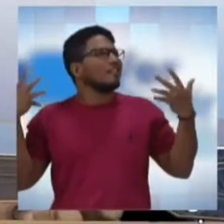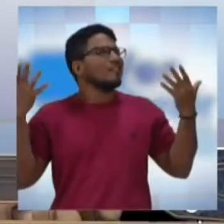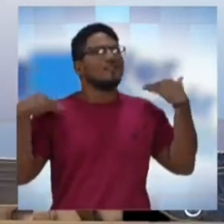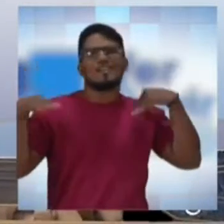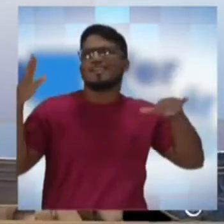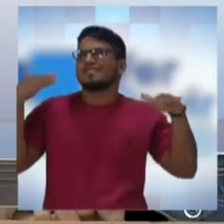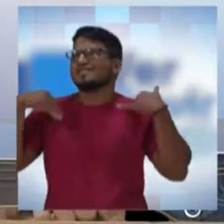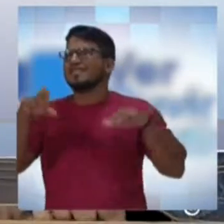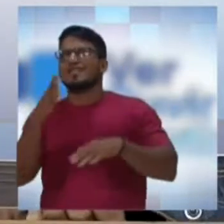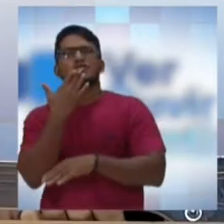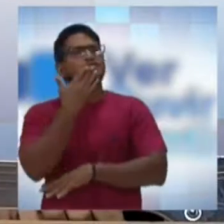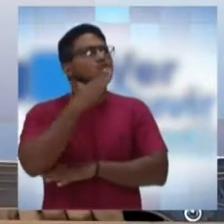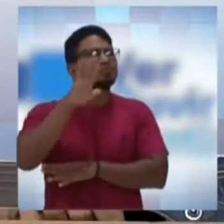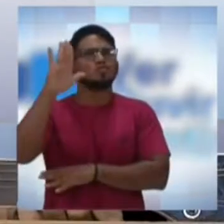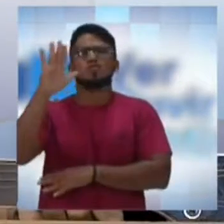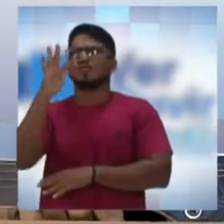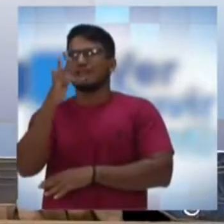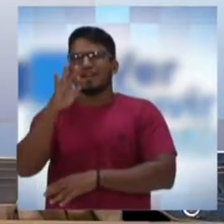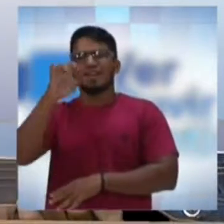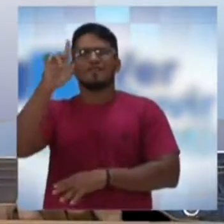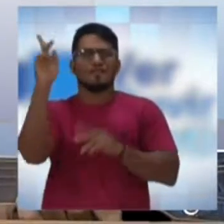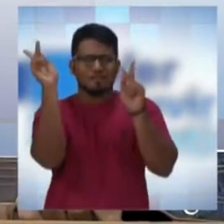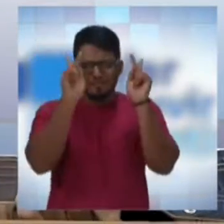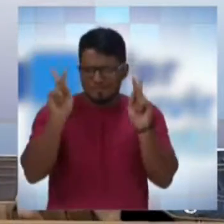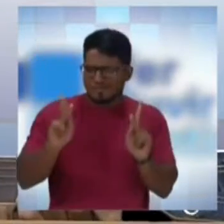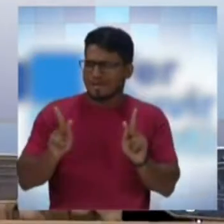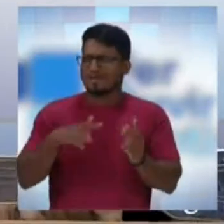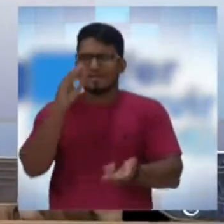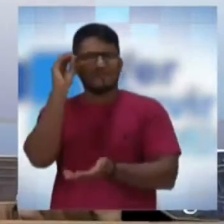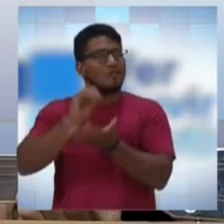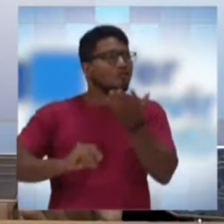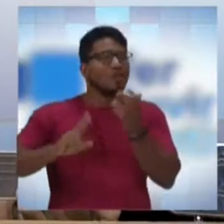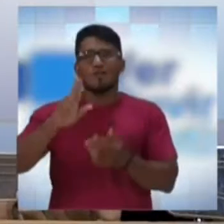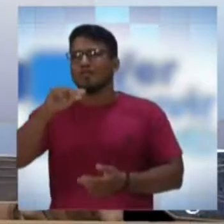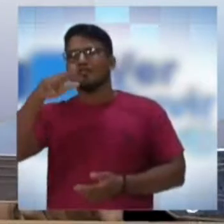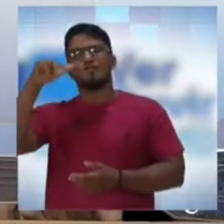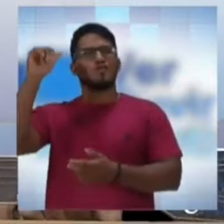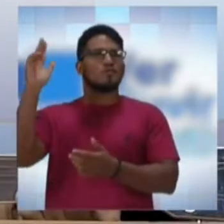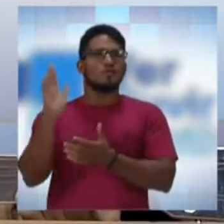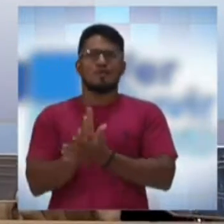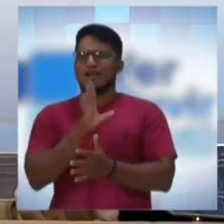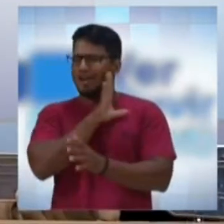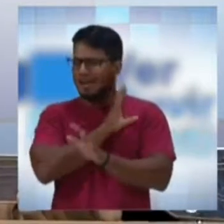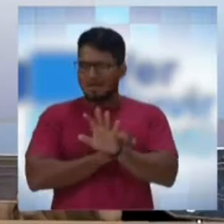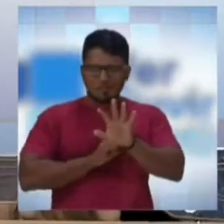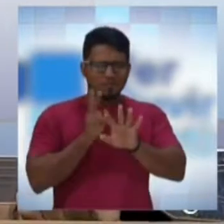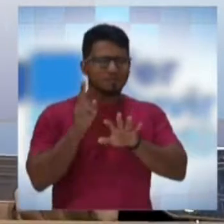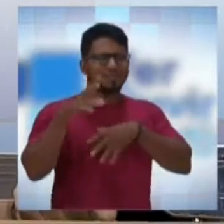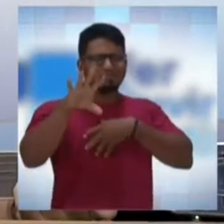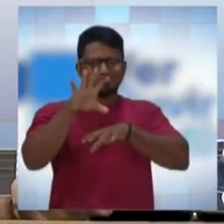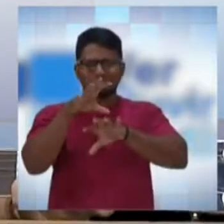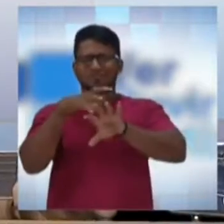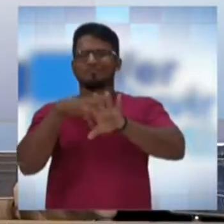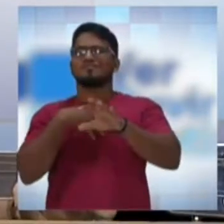passear. Eu juro, afeto e paz não vão te faltar. Ai, ai,